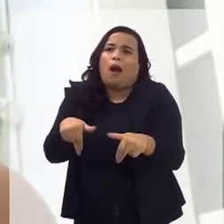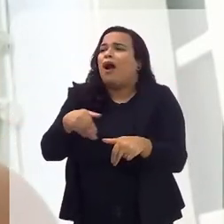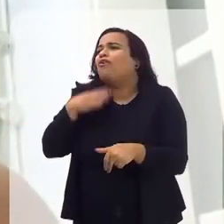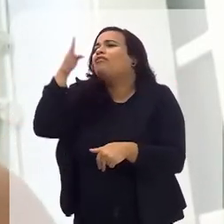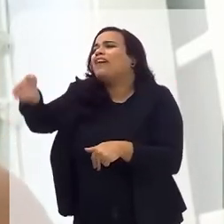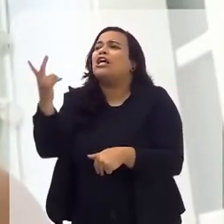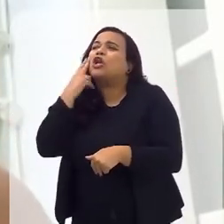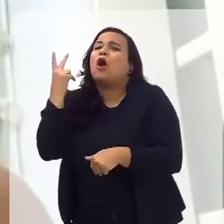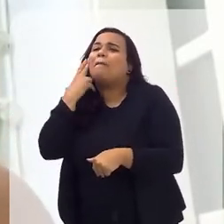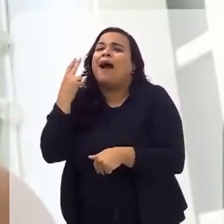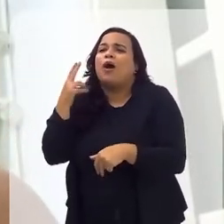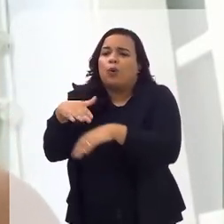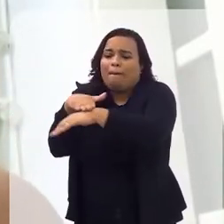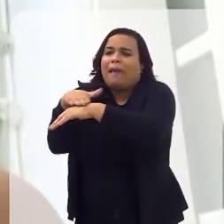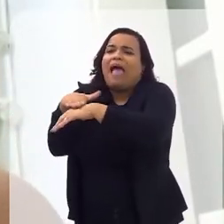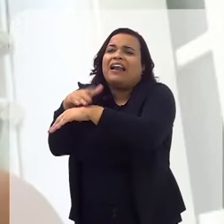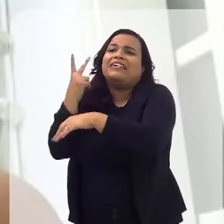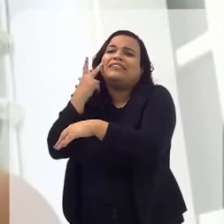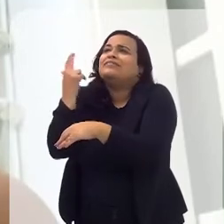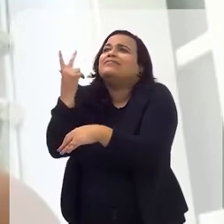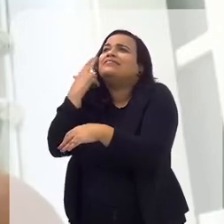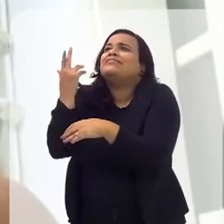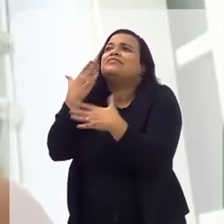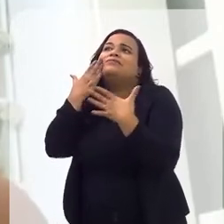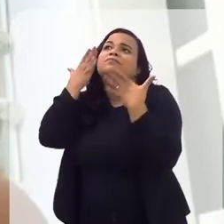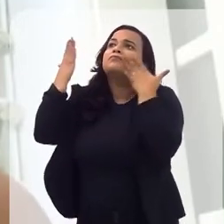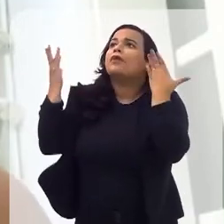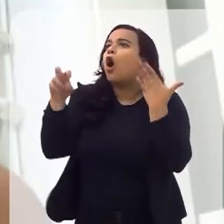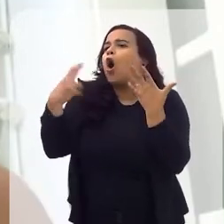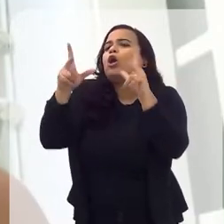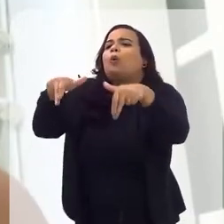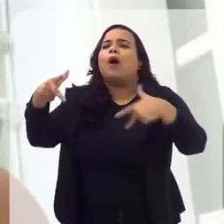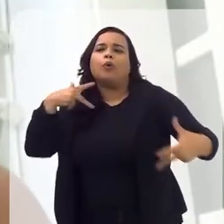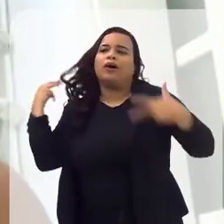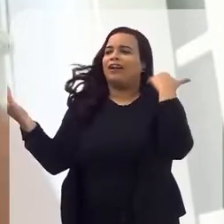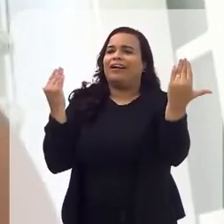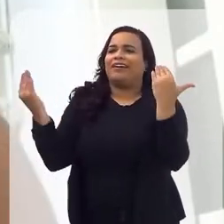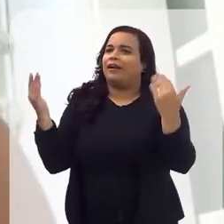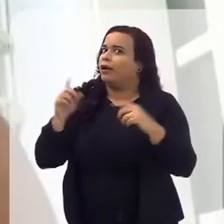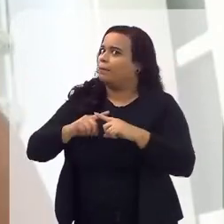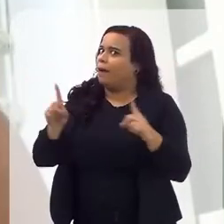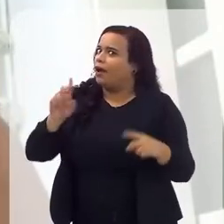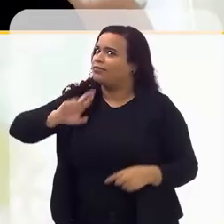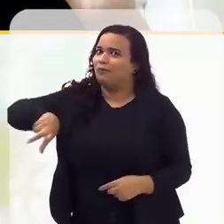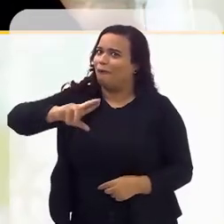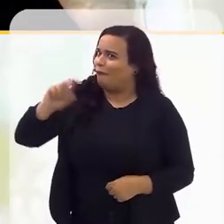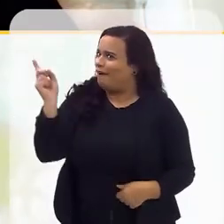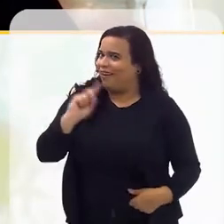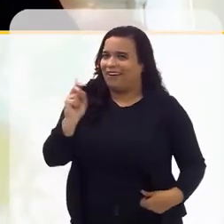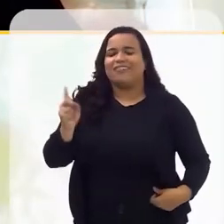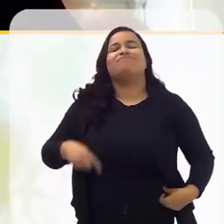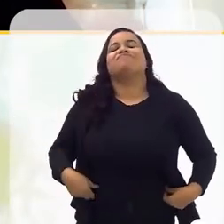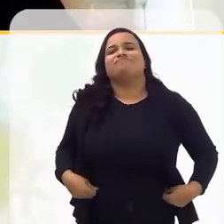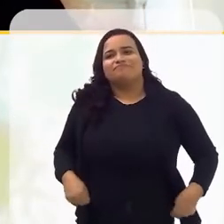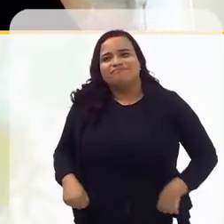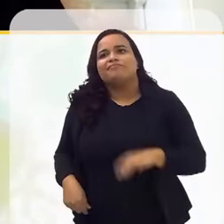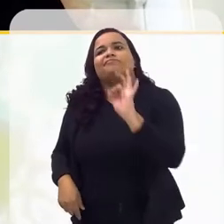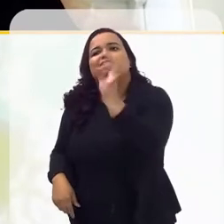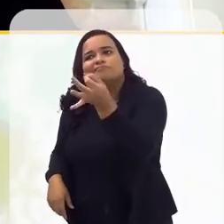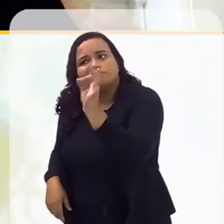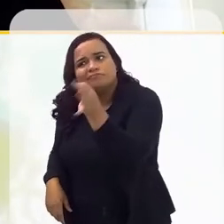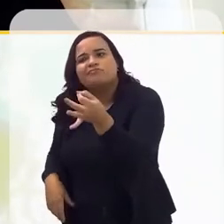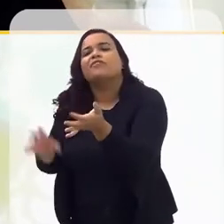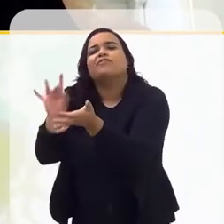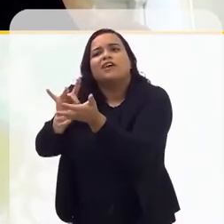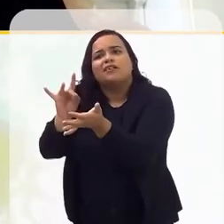fazer um procedimento normal numa dermatologista, né? Como se você fosse mudar o seu corpo de cabelo. E não é. Então Sim. eu já Muita tinha. gente morre por